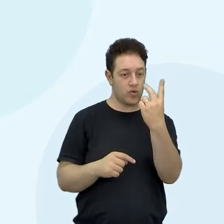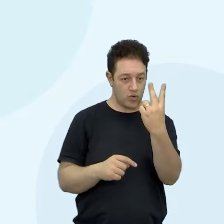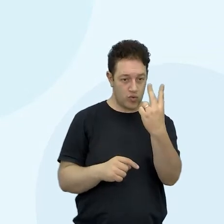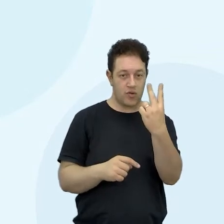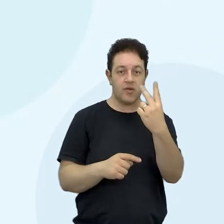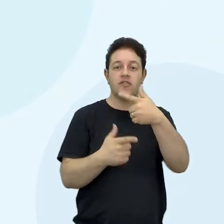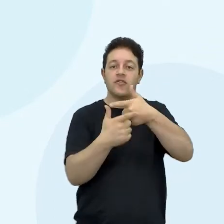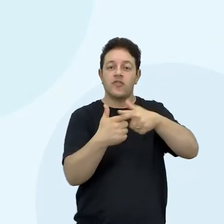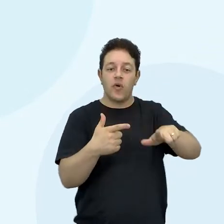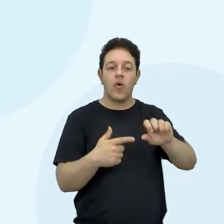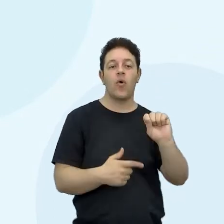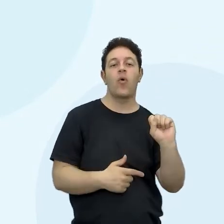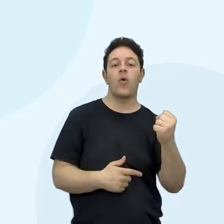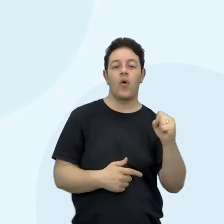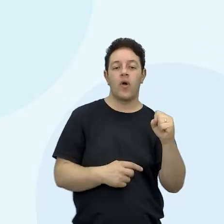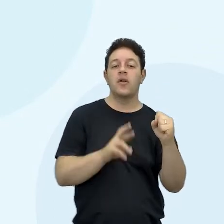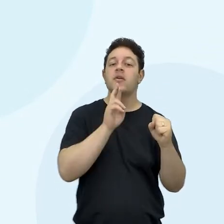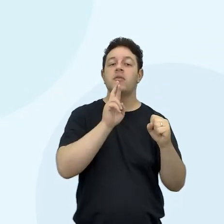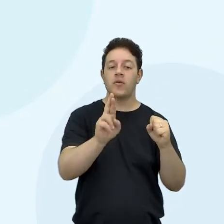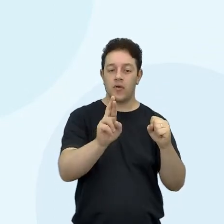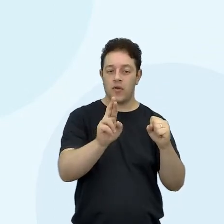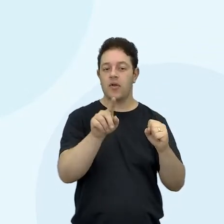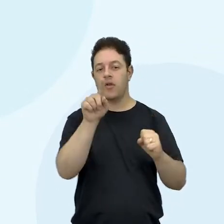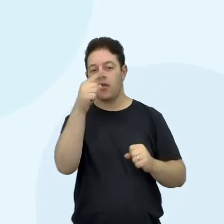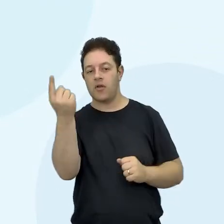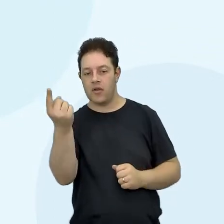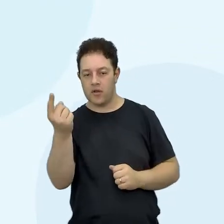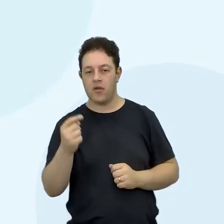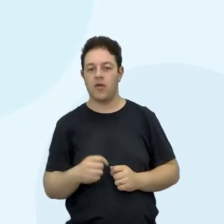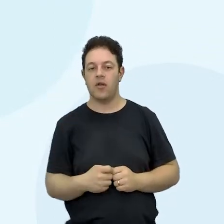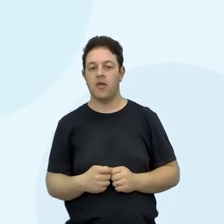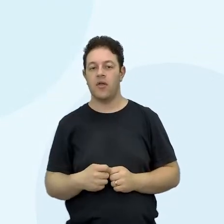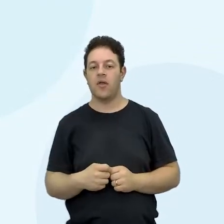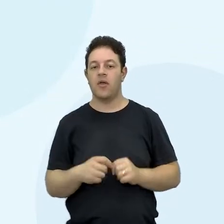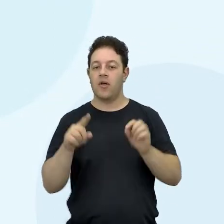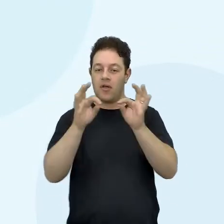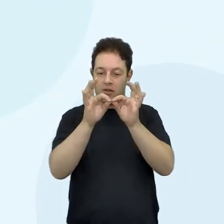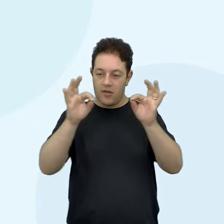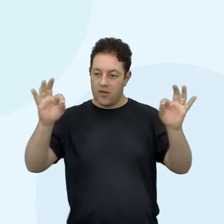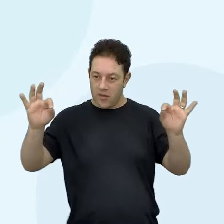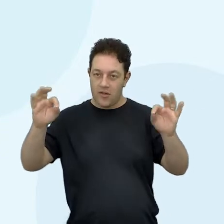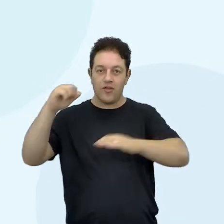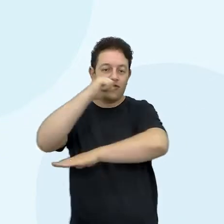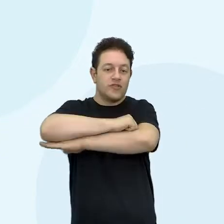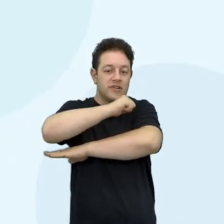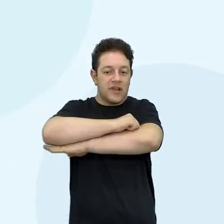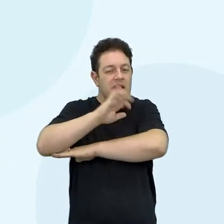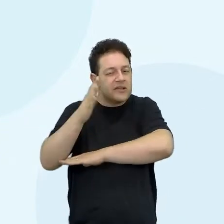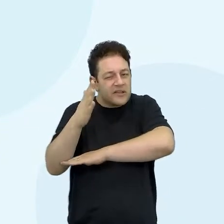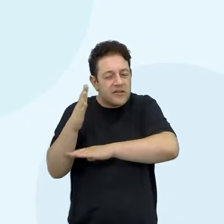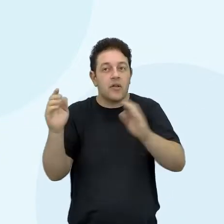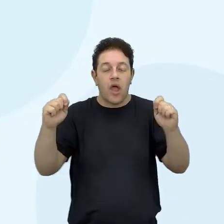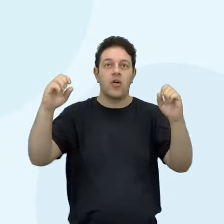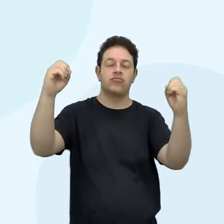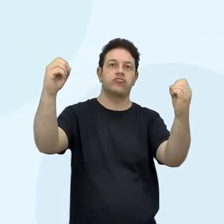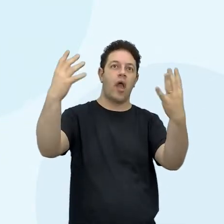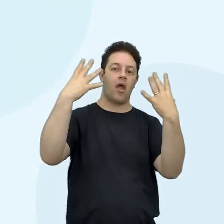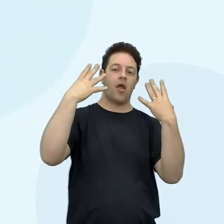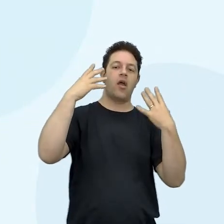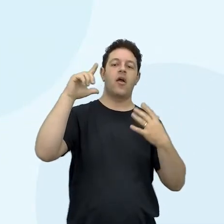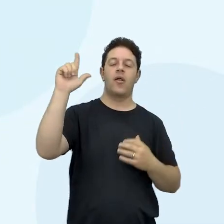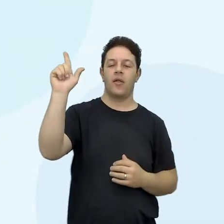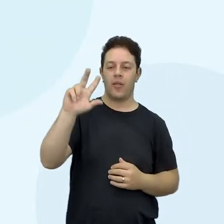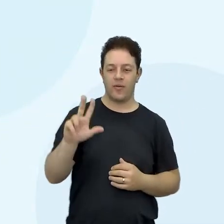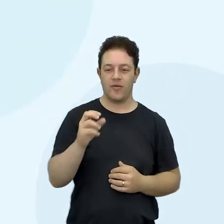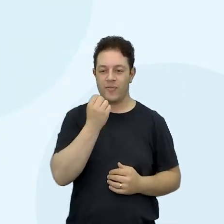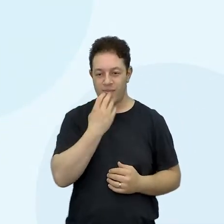por 8. Dividindo 12 por 8, vou encontrar que a metragem da minha janela mínima para ter uma iluminação natural. É